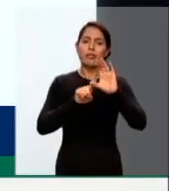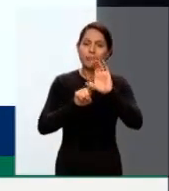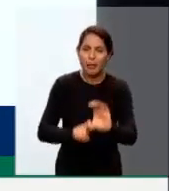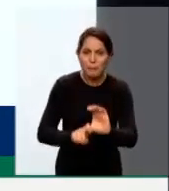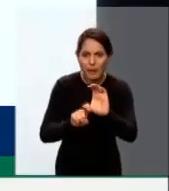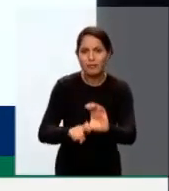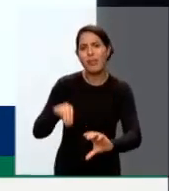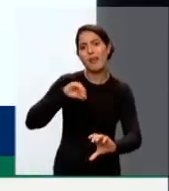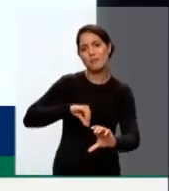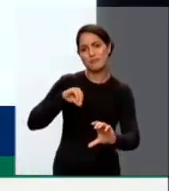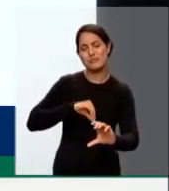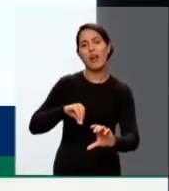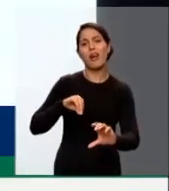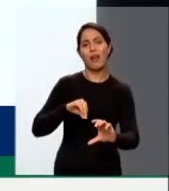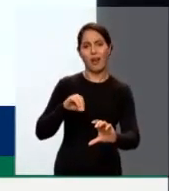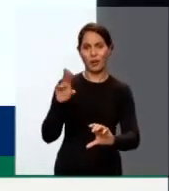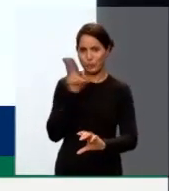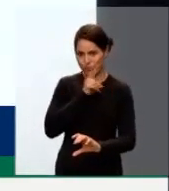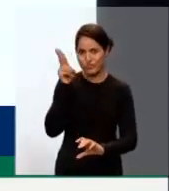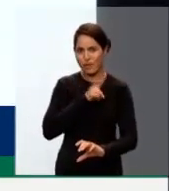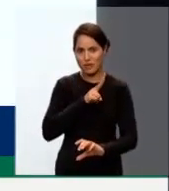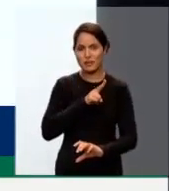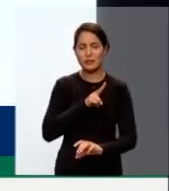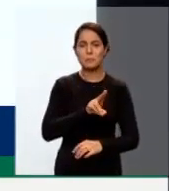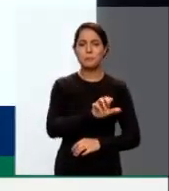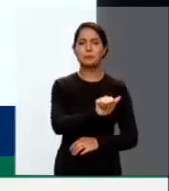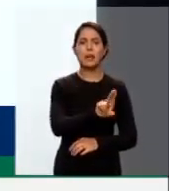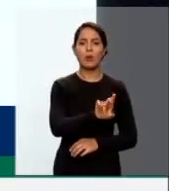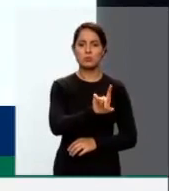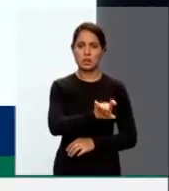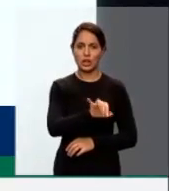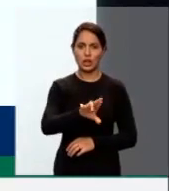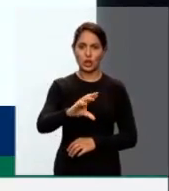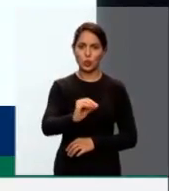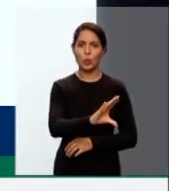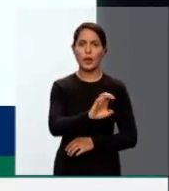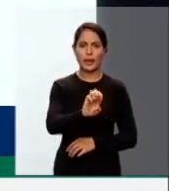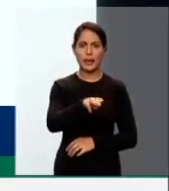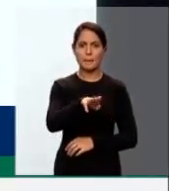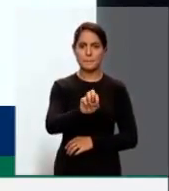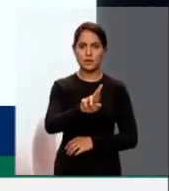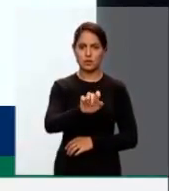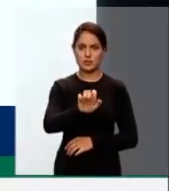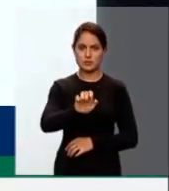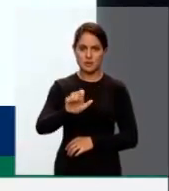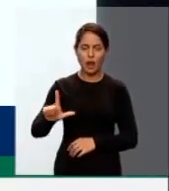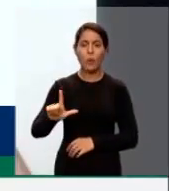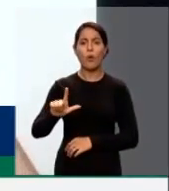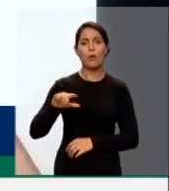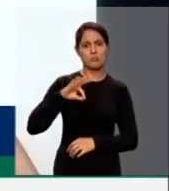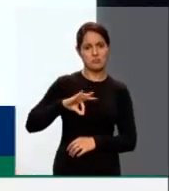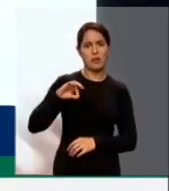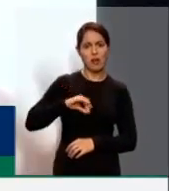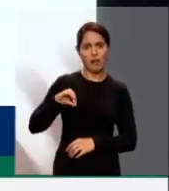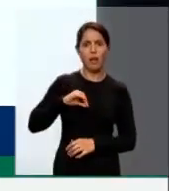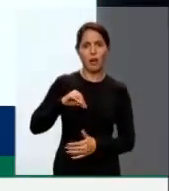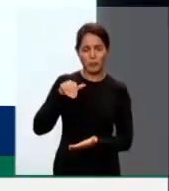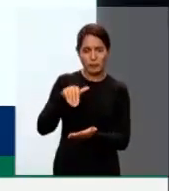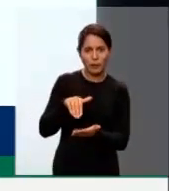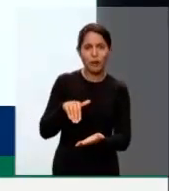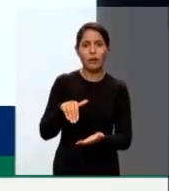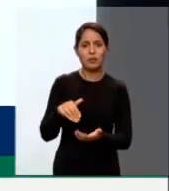instrumento. Mas, infelizmente, ainda somos poucas nesse espaço. Nós mulheres, eu sei que a deputada Carmen